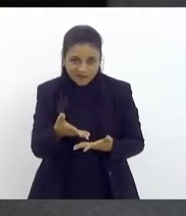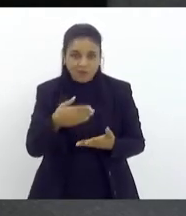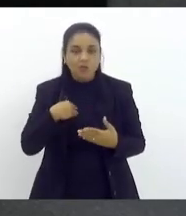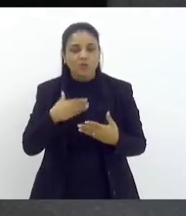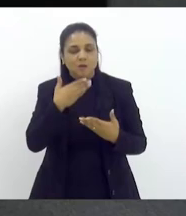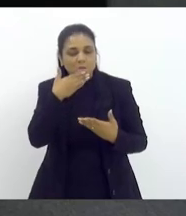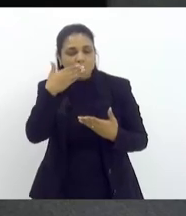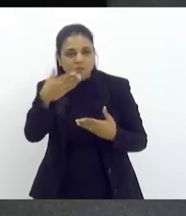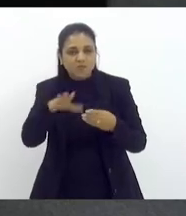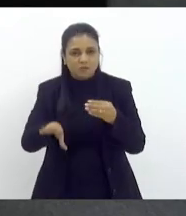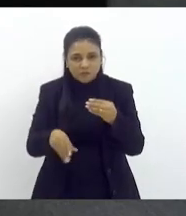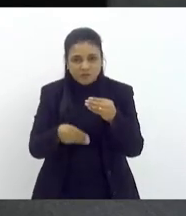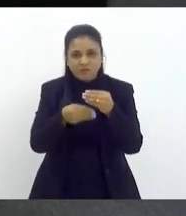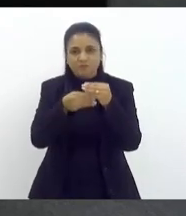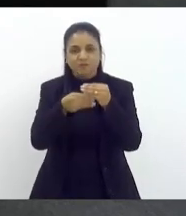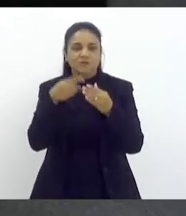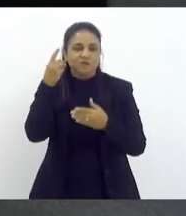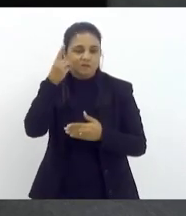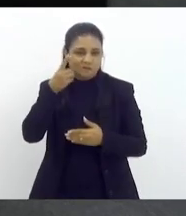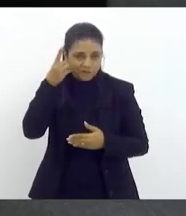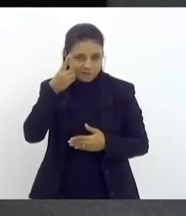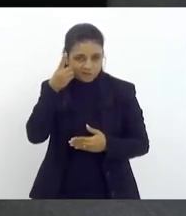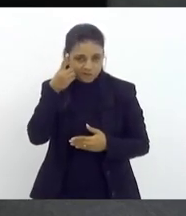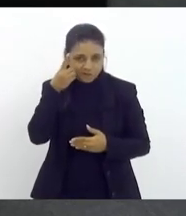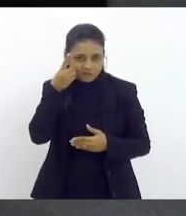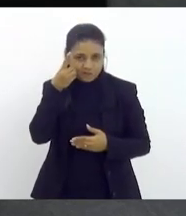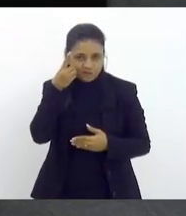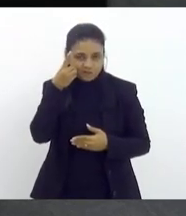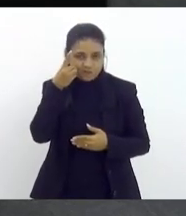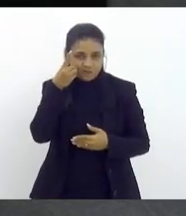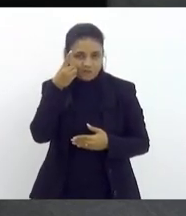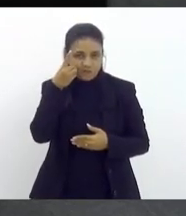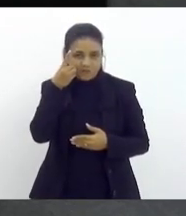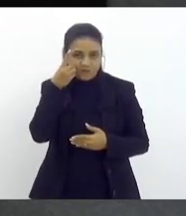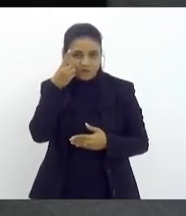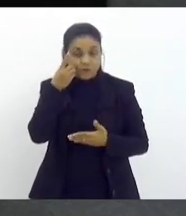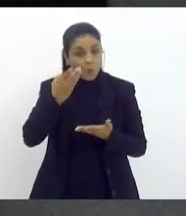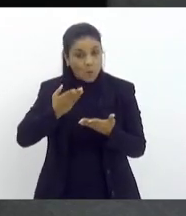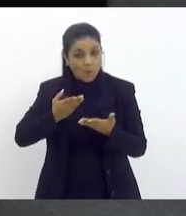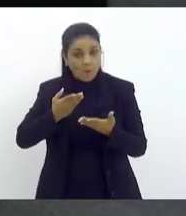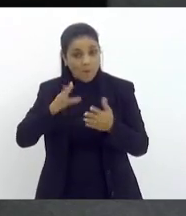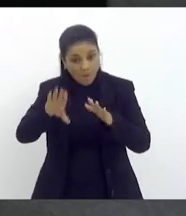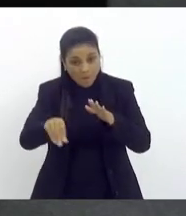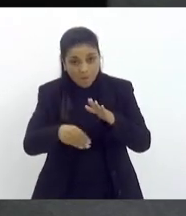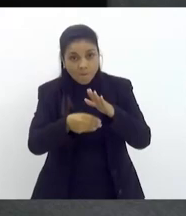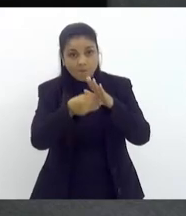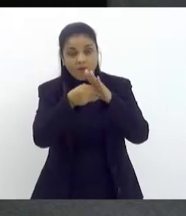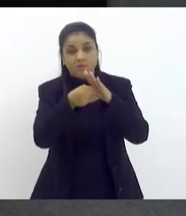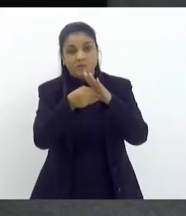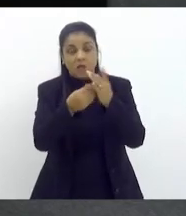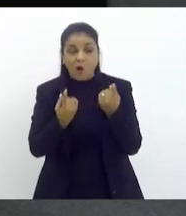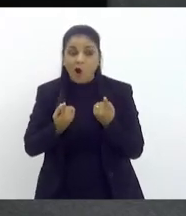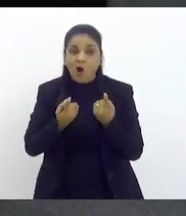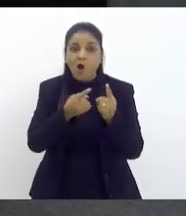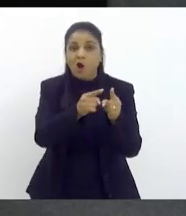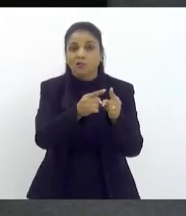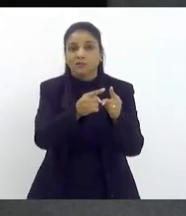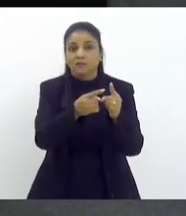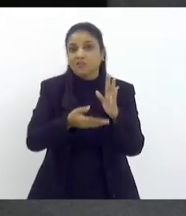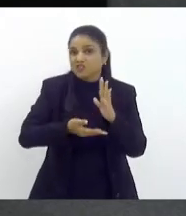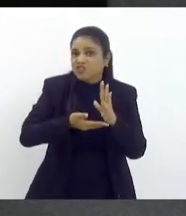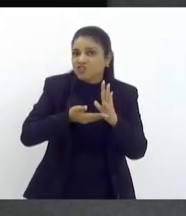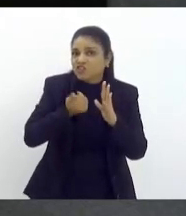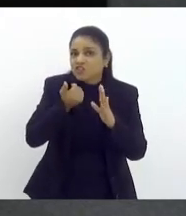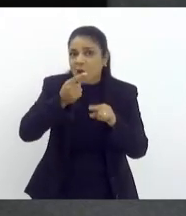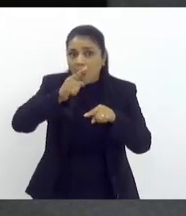ao conjunto dos parlamentares primeiro que eu vou dar parecer contrário a retirada de itens de segurança para que que a gente vai fazer